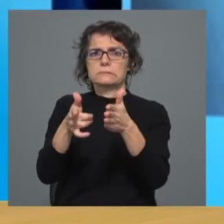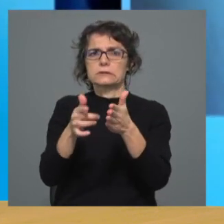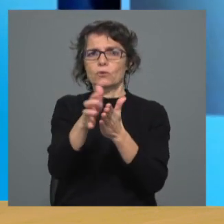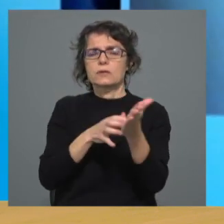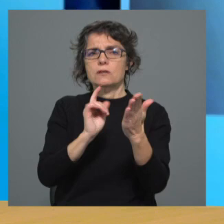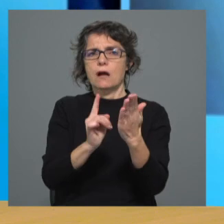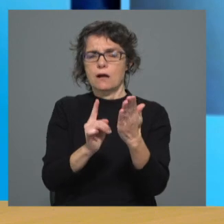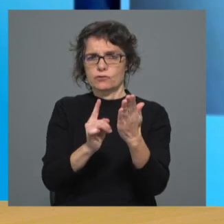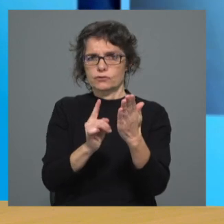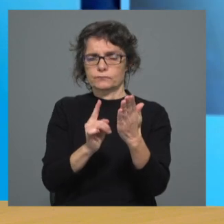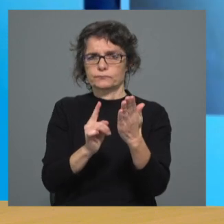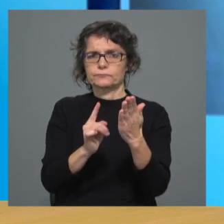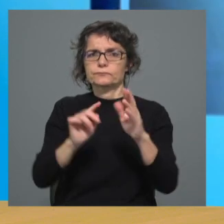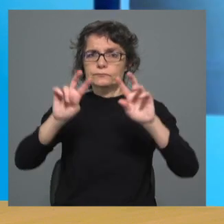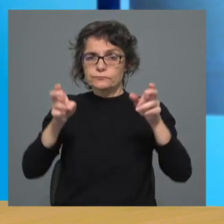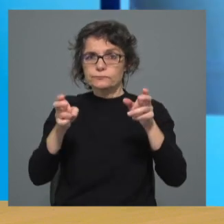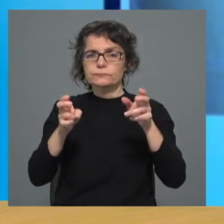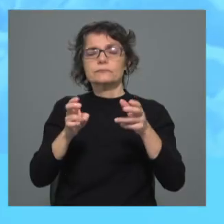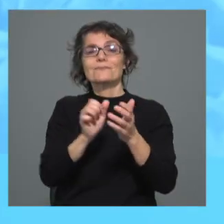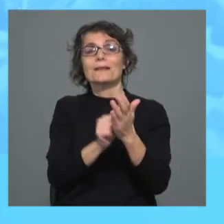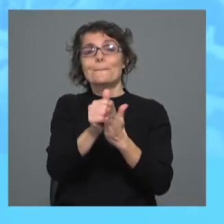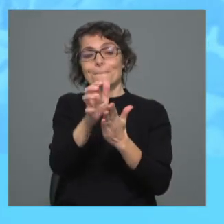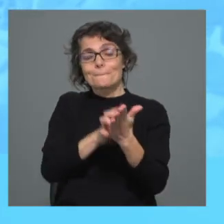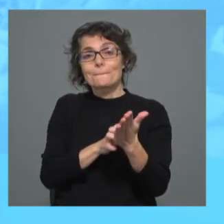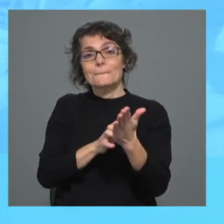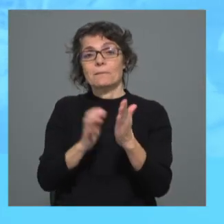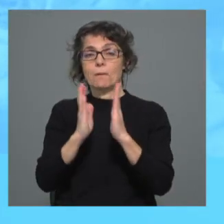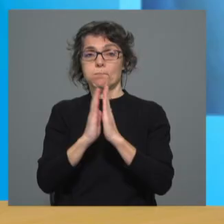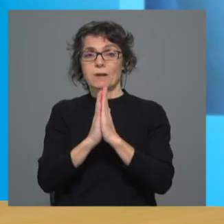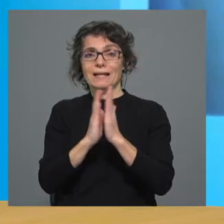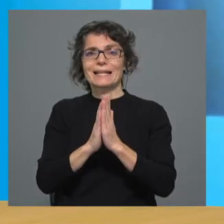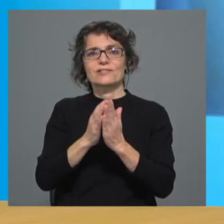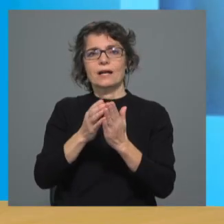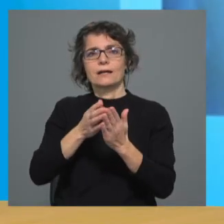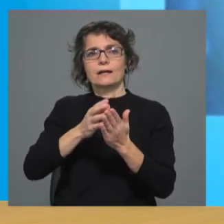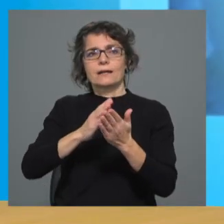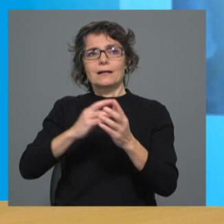A Interpretação da Bíblia na Igreja, em 1994,